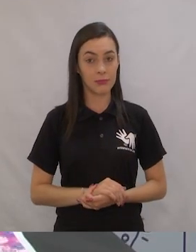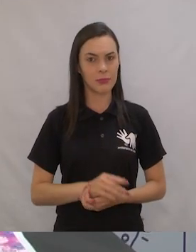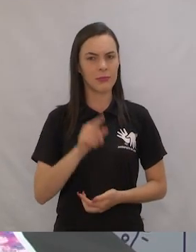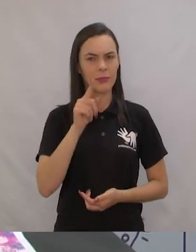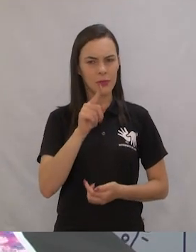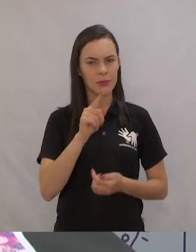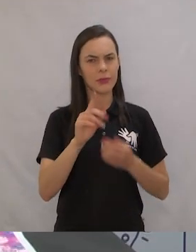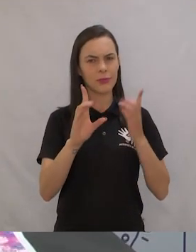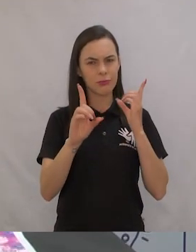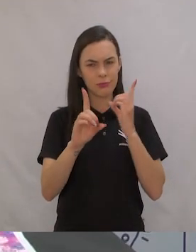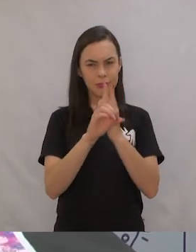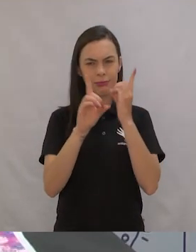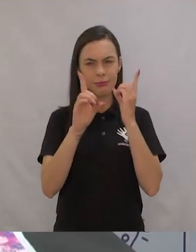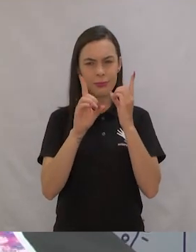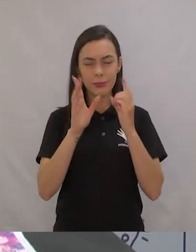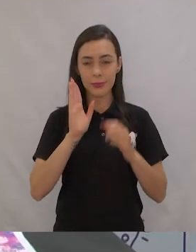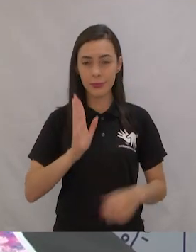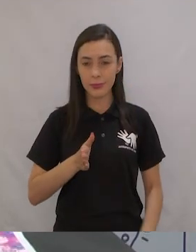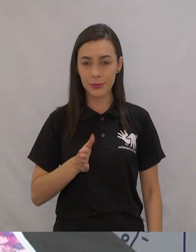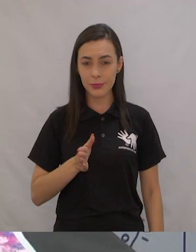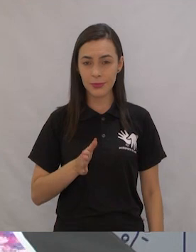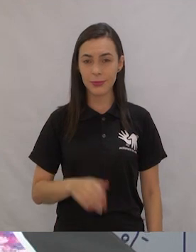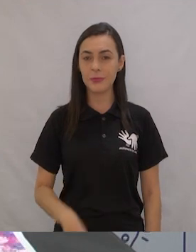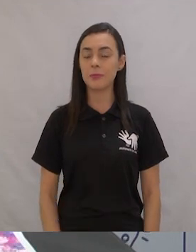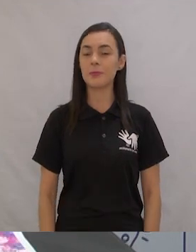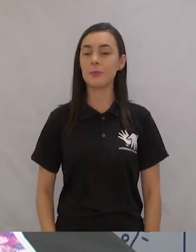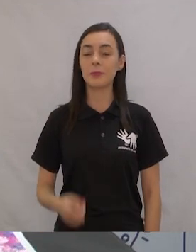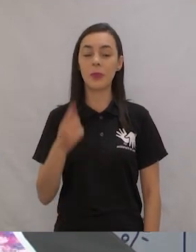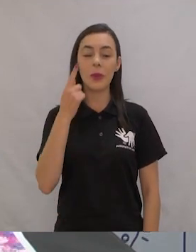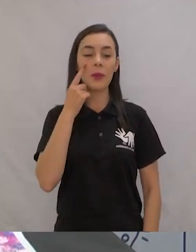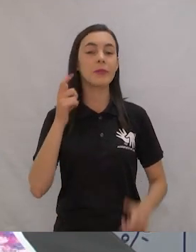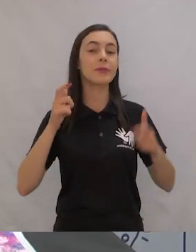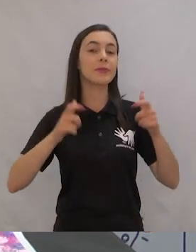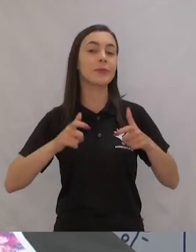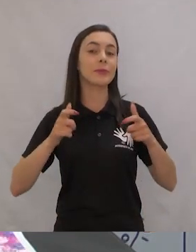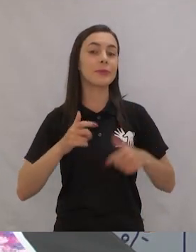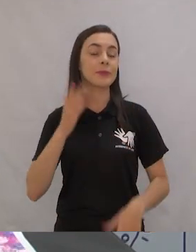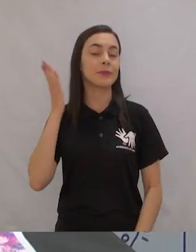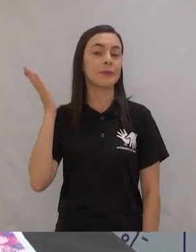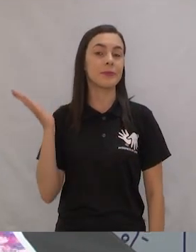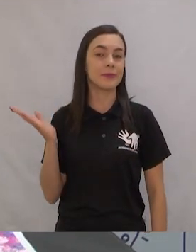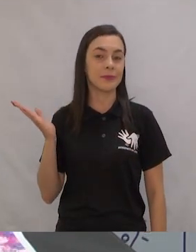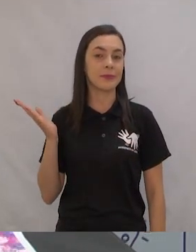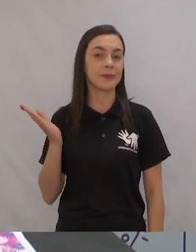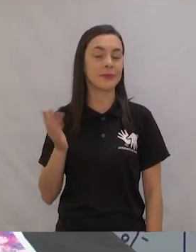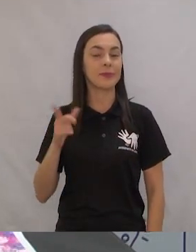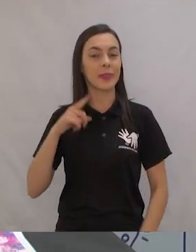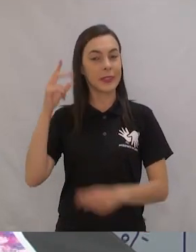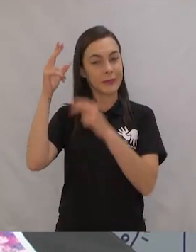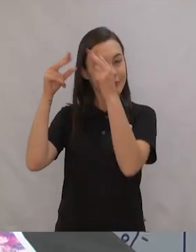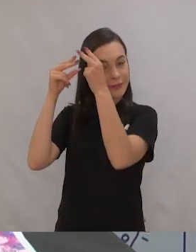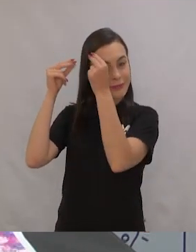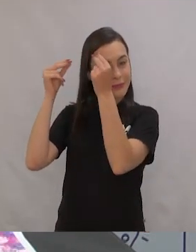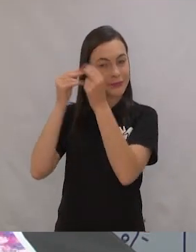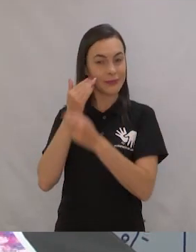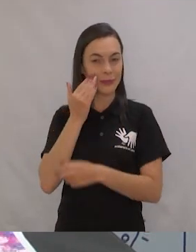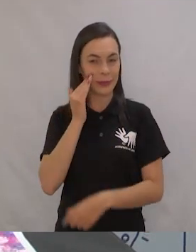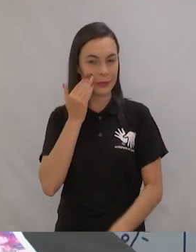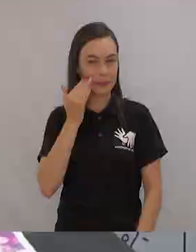Então, se vocês já localizaram a sapinha na tela, olha aqui a sapinha com lacinho cor de